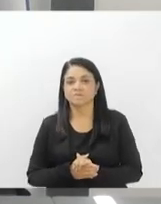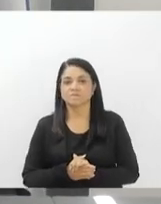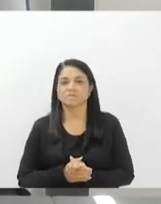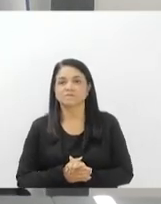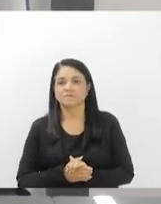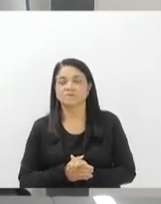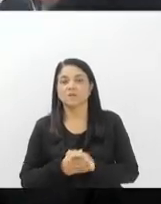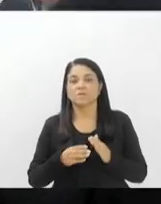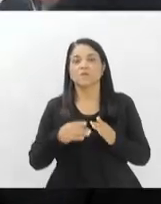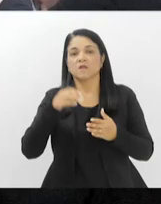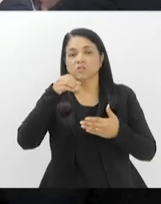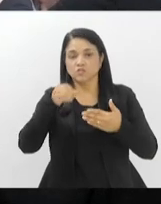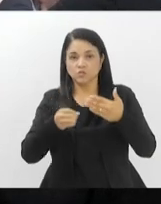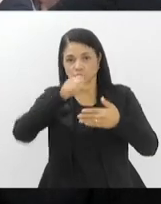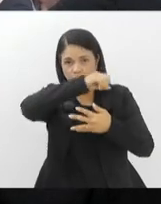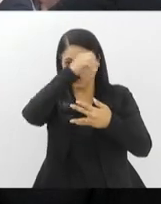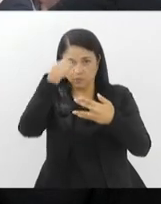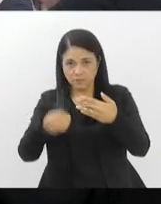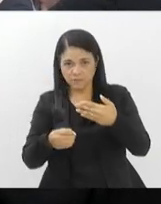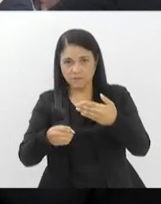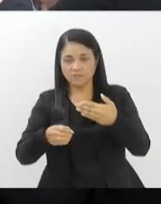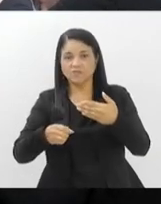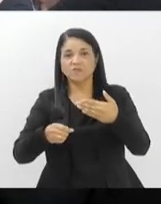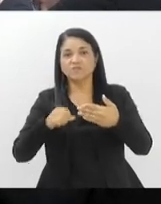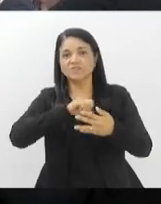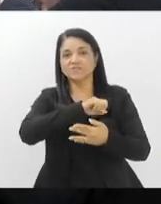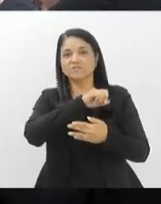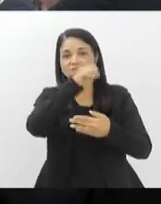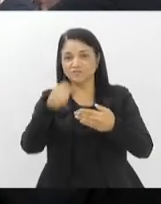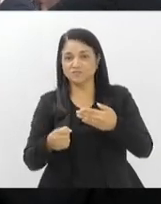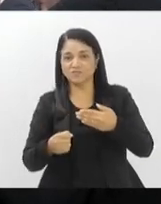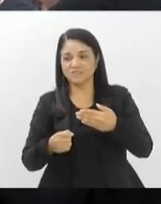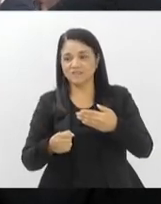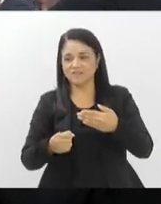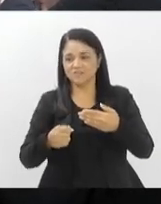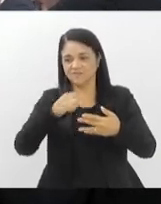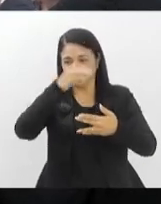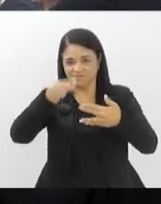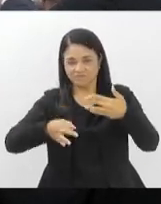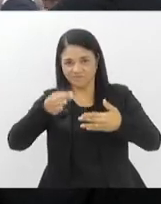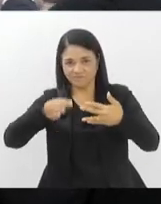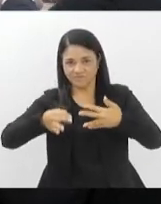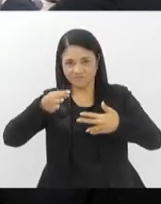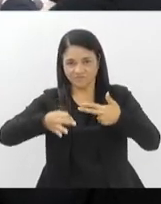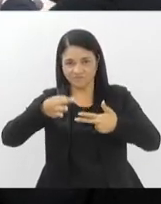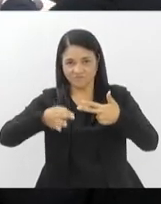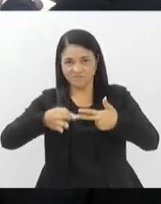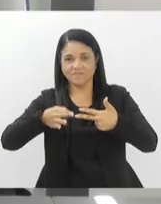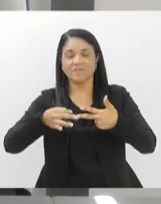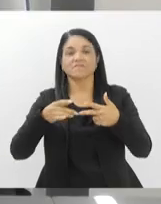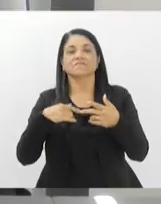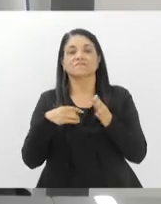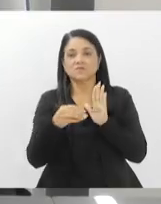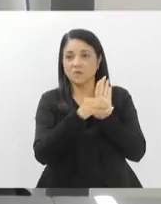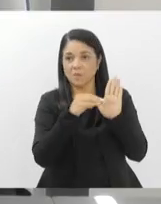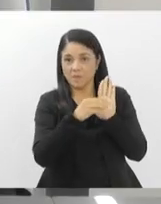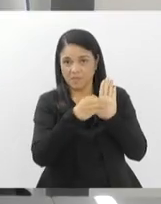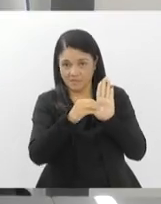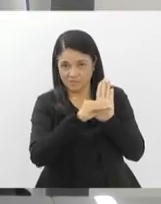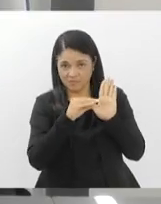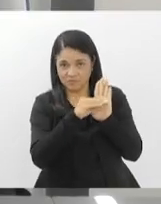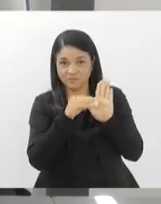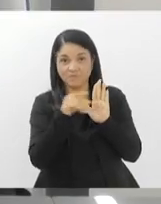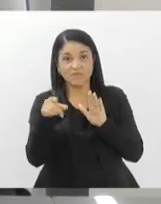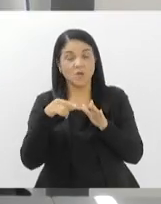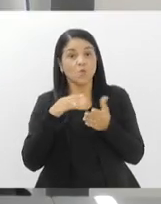Da juridicidade com emendas. Em discussão. Conselheiro quem? Talvez seja o deputado Márcio Pacheco, que é um conselheiro do Tribunal de